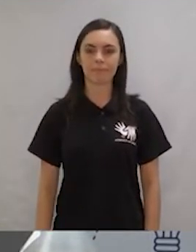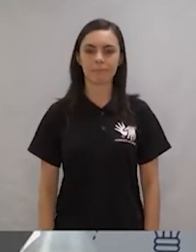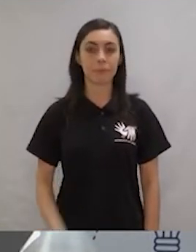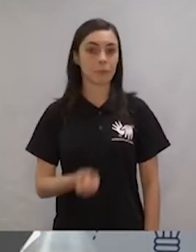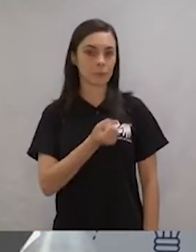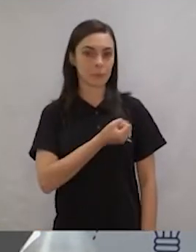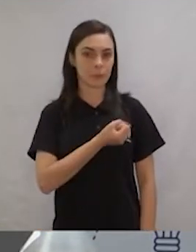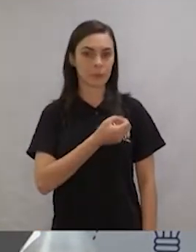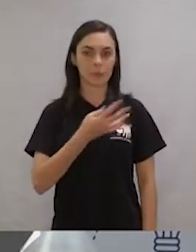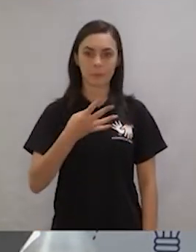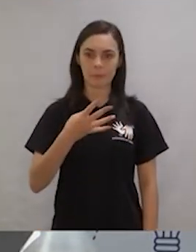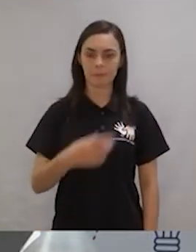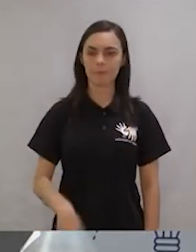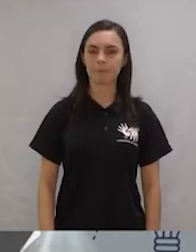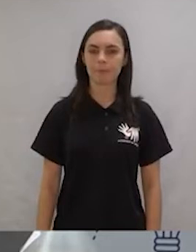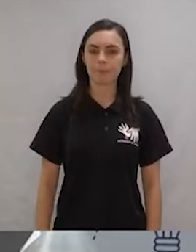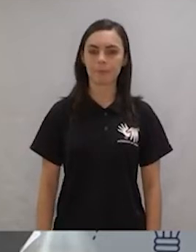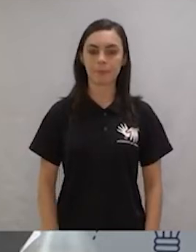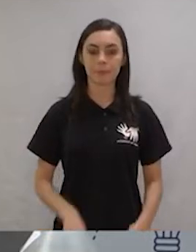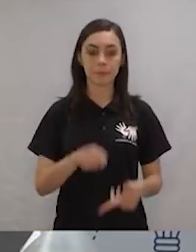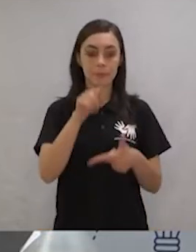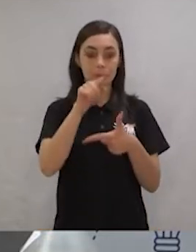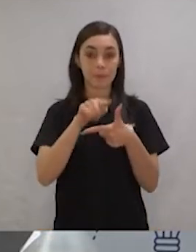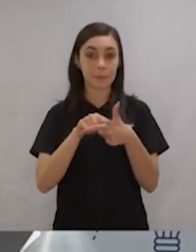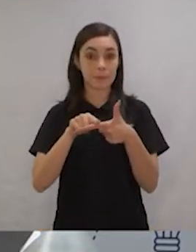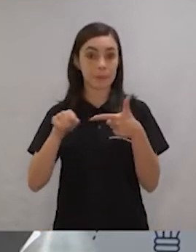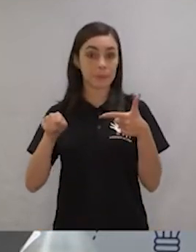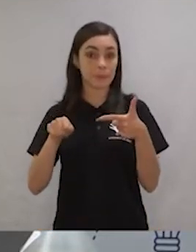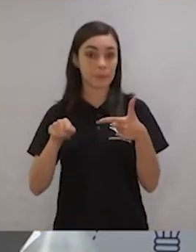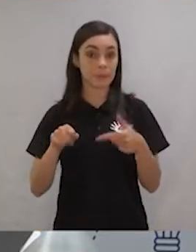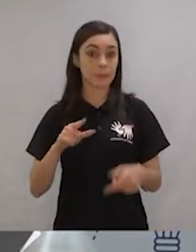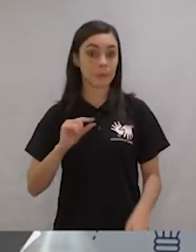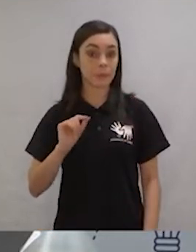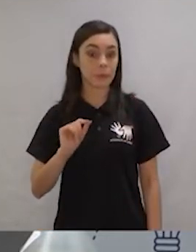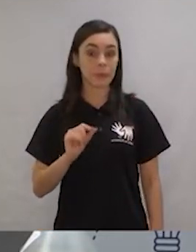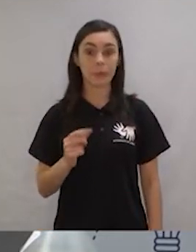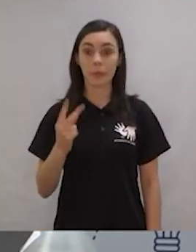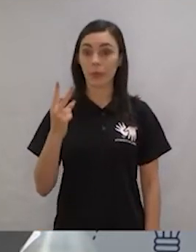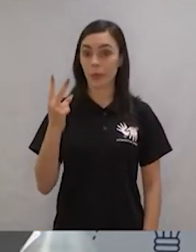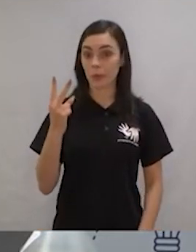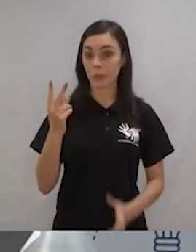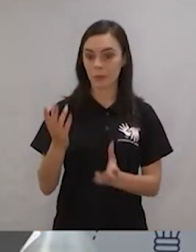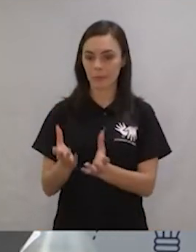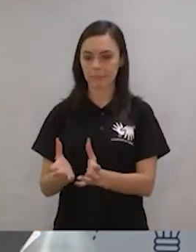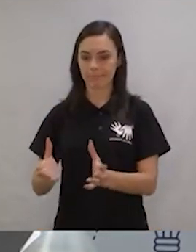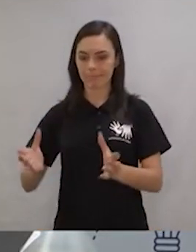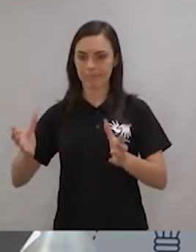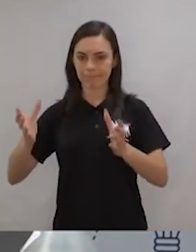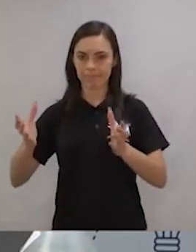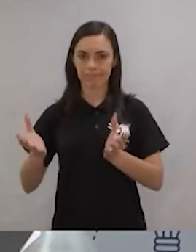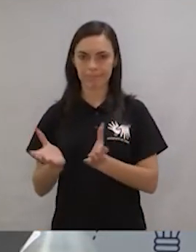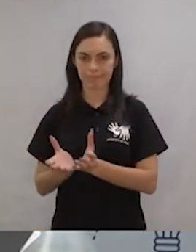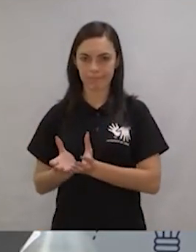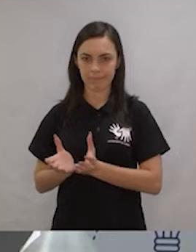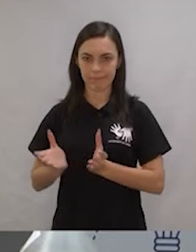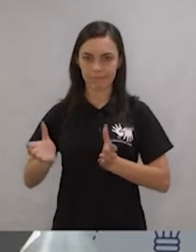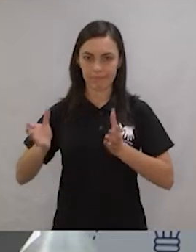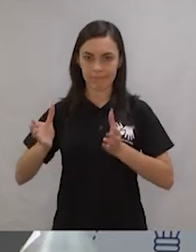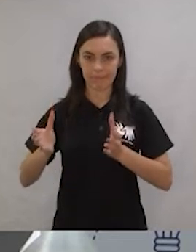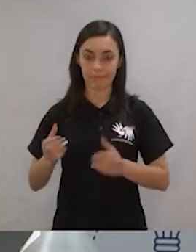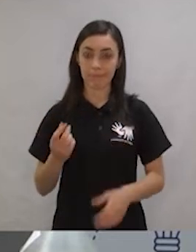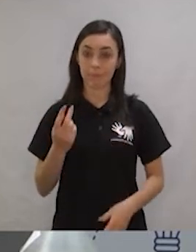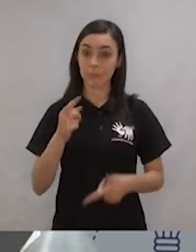1, 2, 3, 4. Número 4. Dividido por 2 cestas, divididos